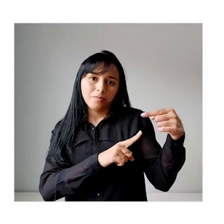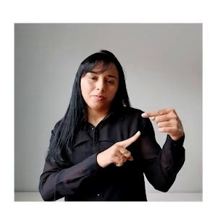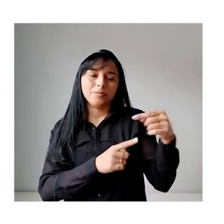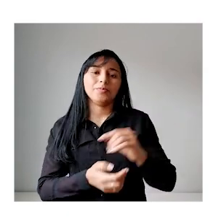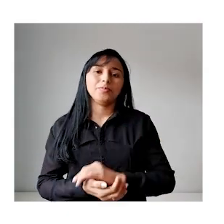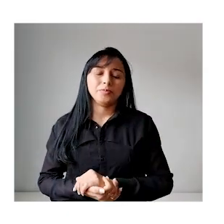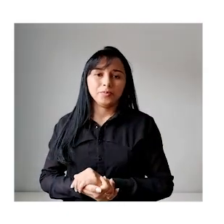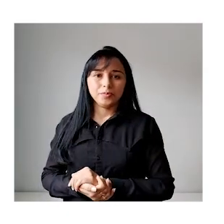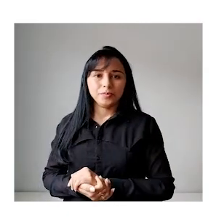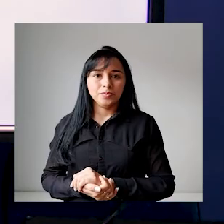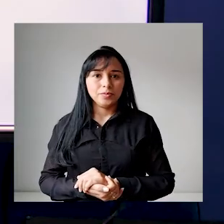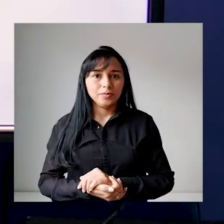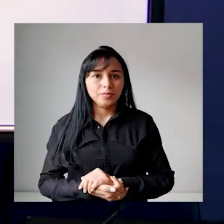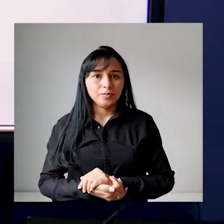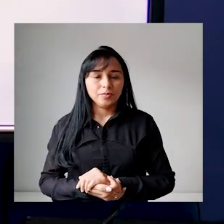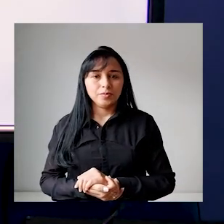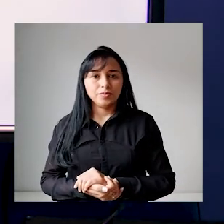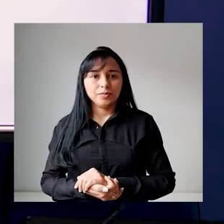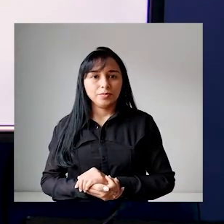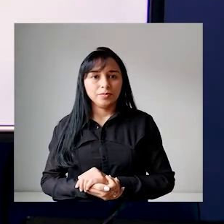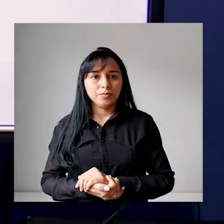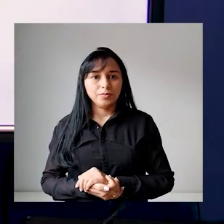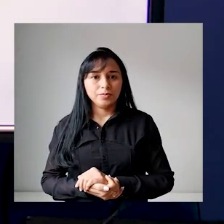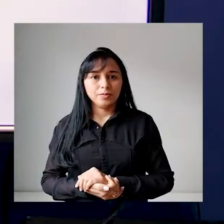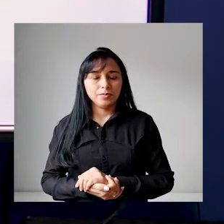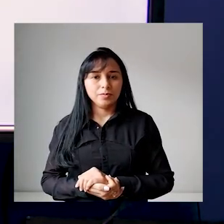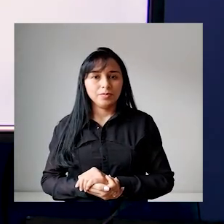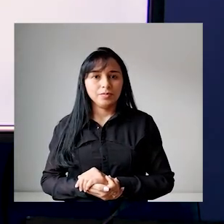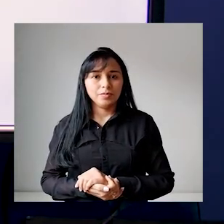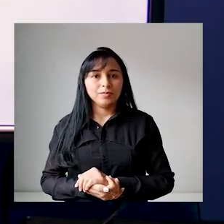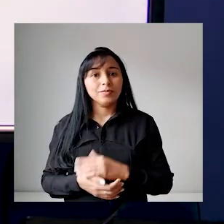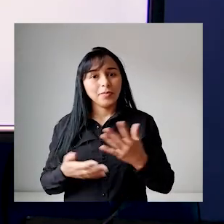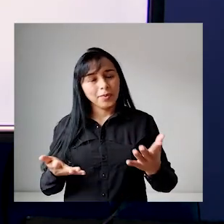5, 125. Ok?